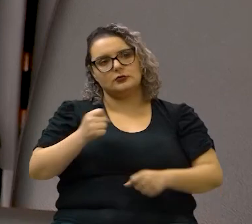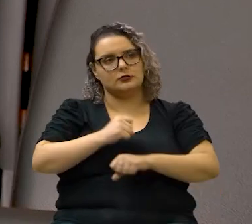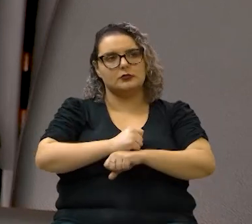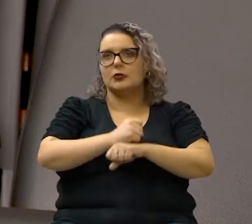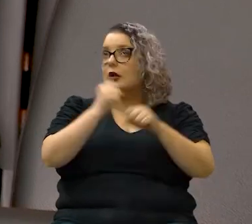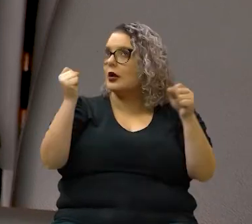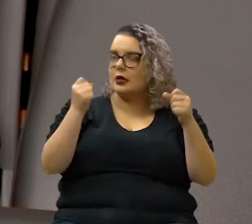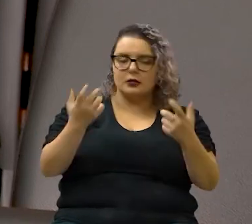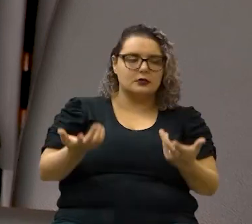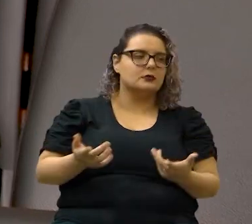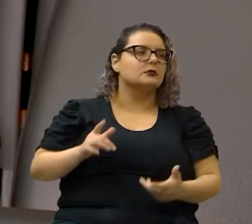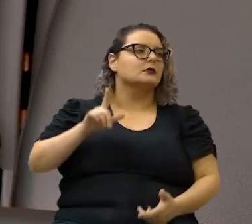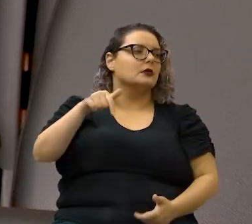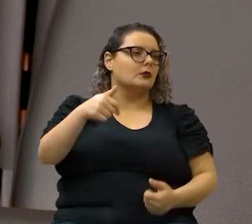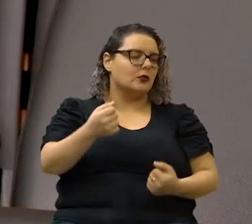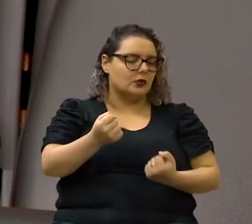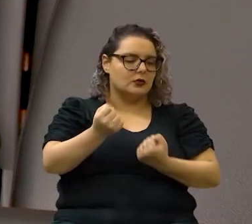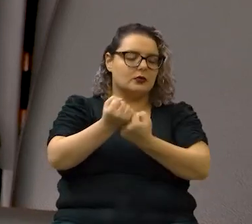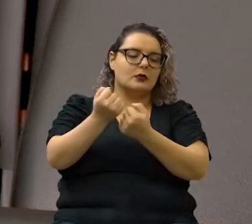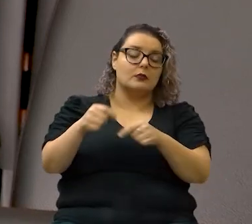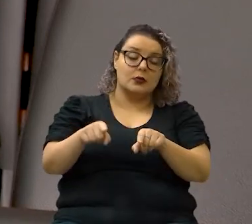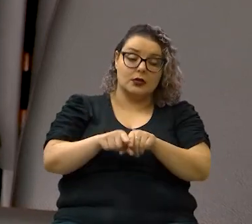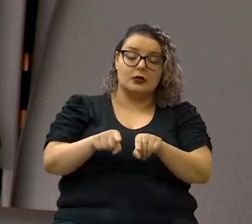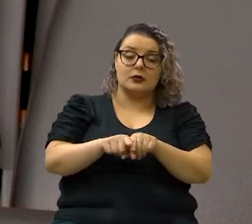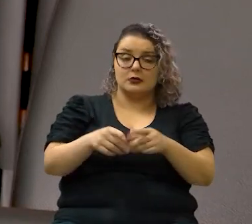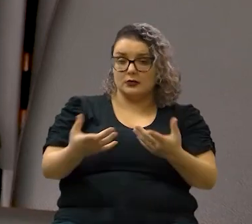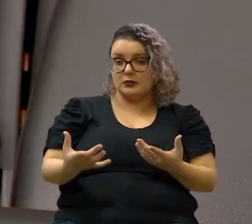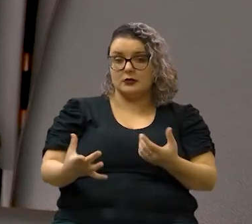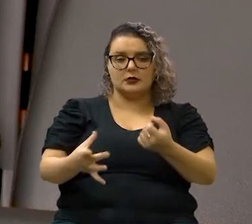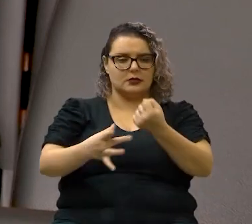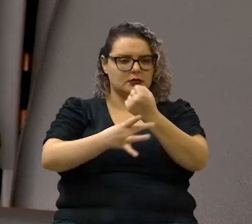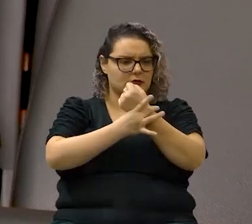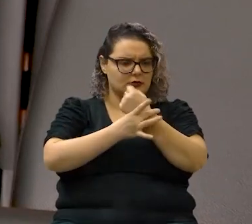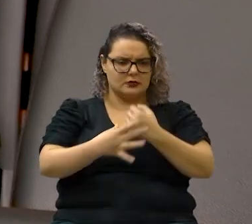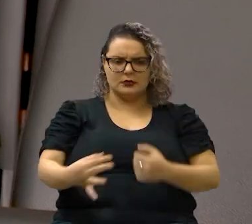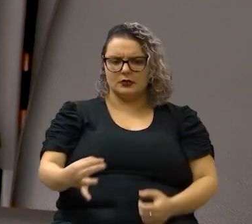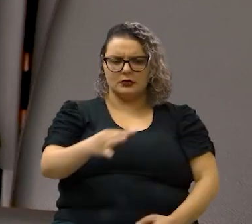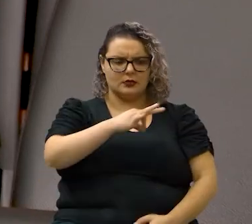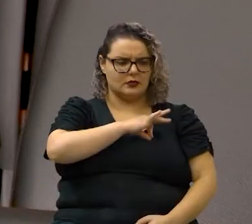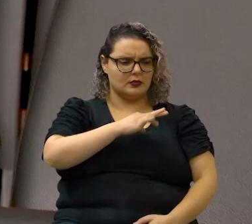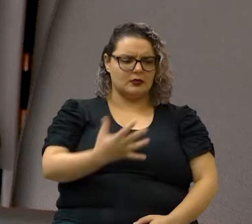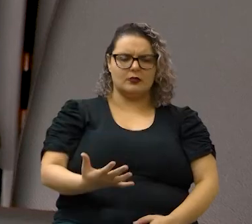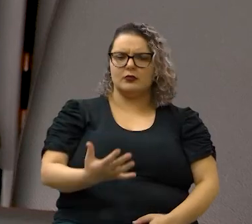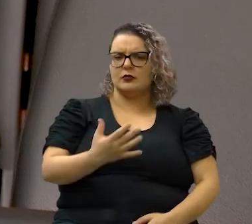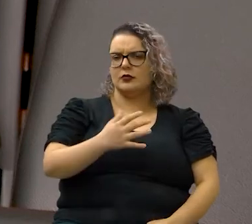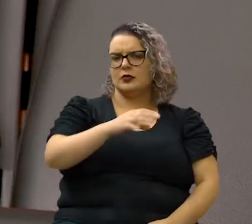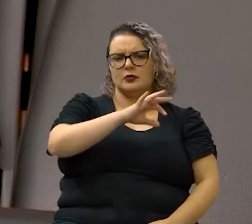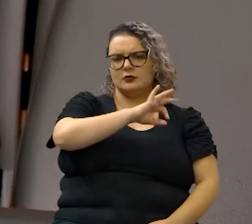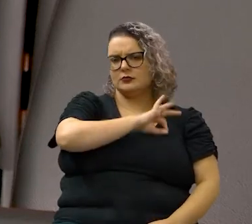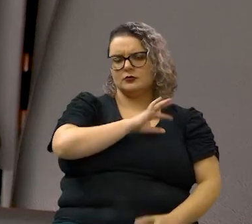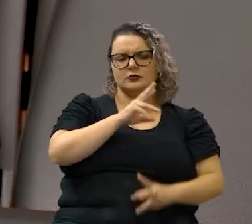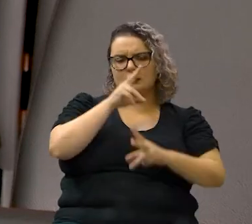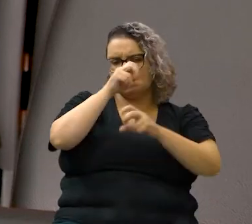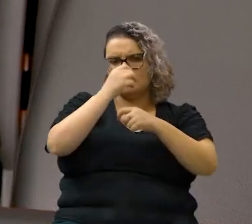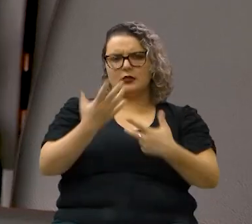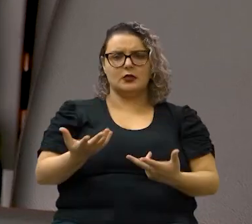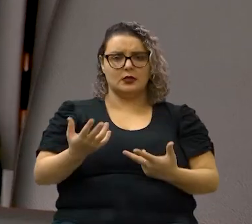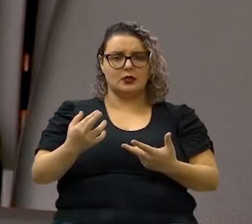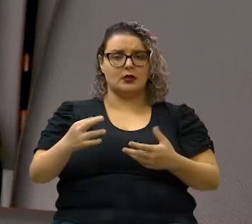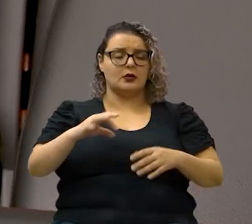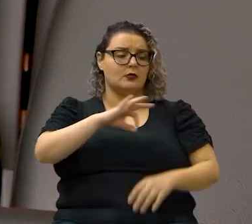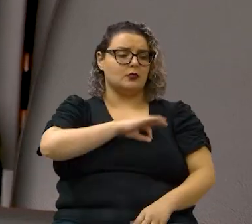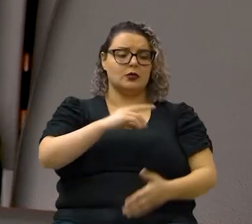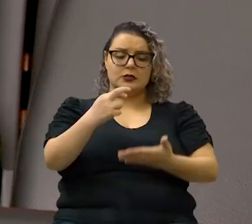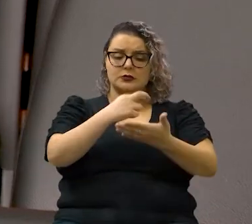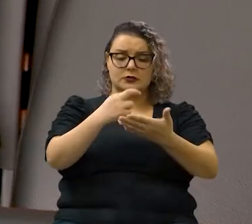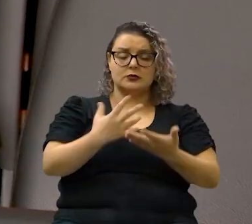você precisa também depois do apoio, inclusive das forças policiais, principalmente a polícia investigativa, etc., porque aí é